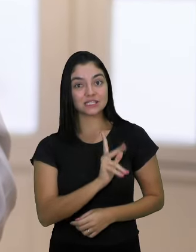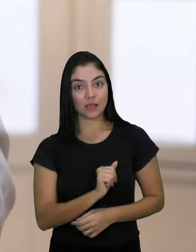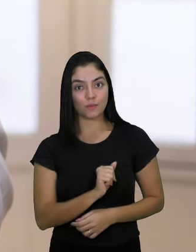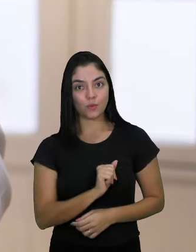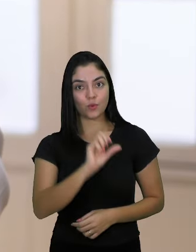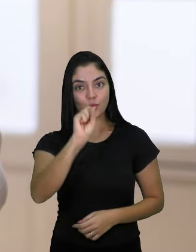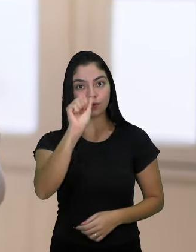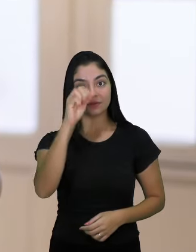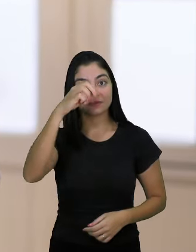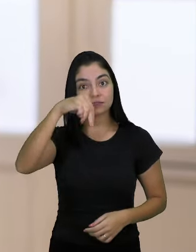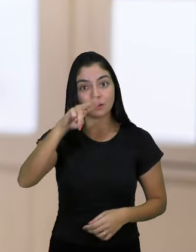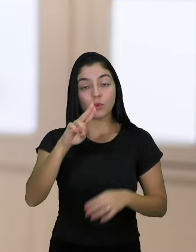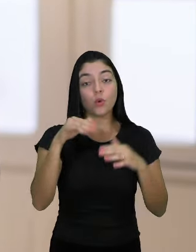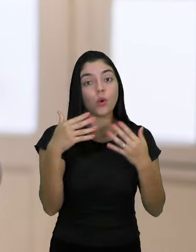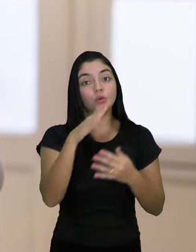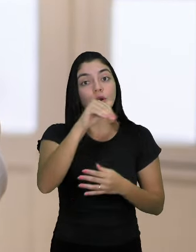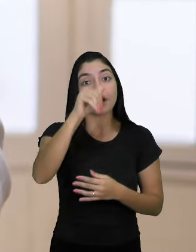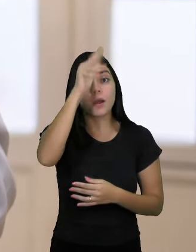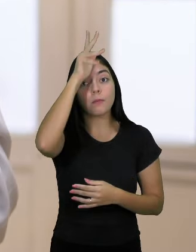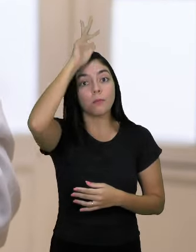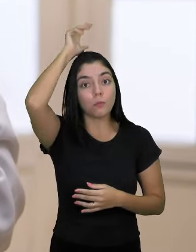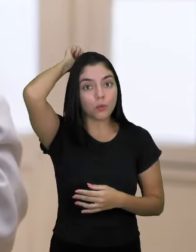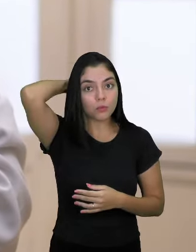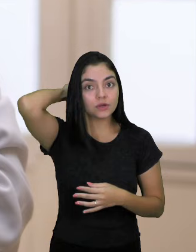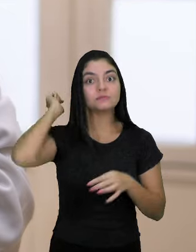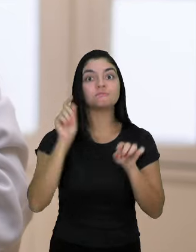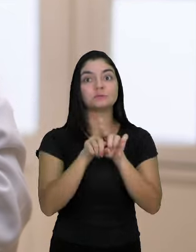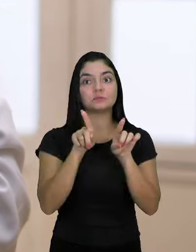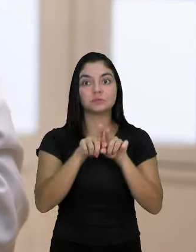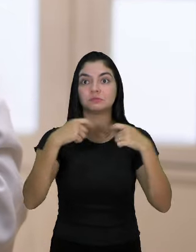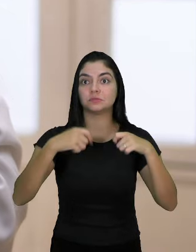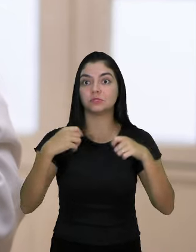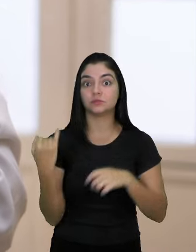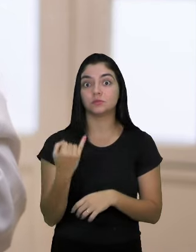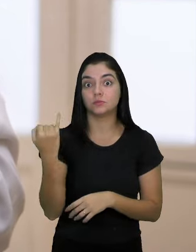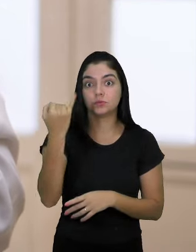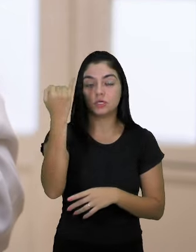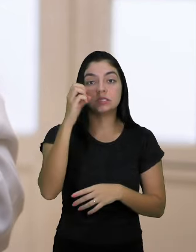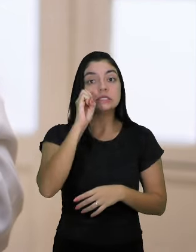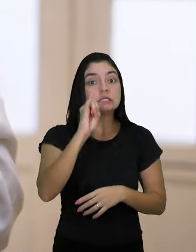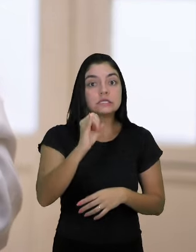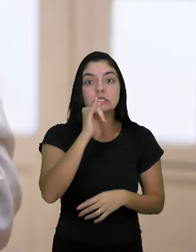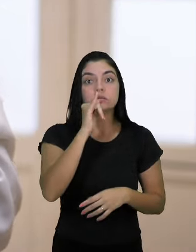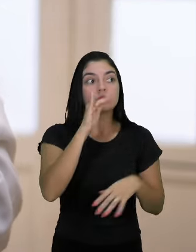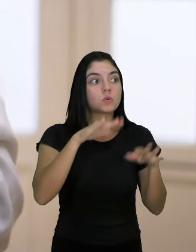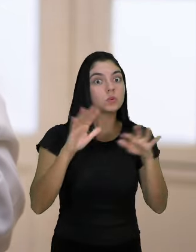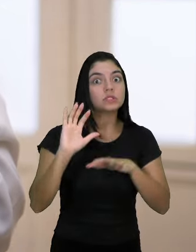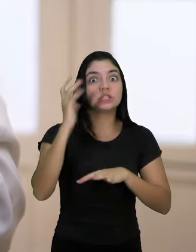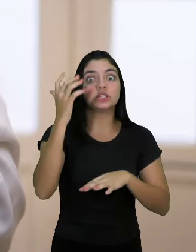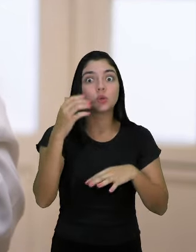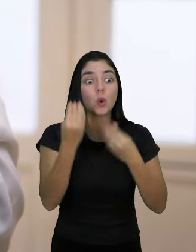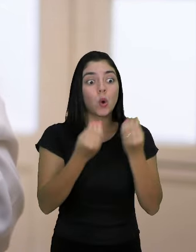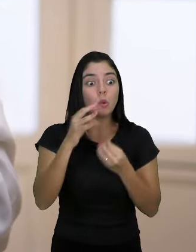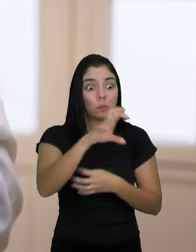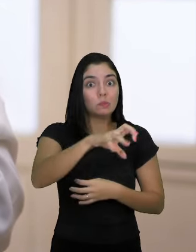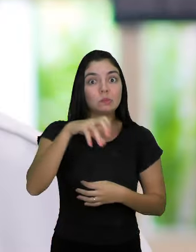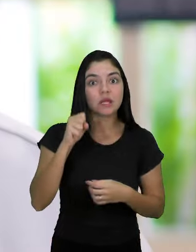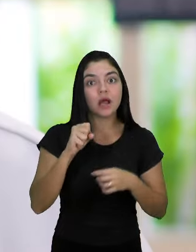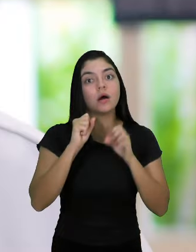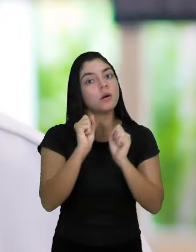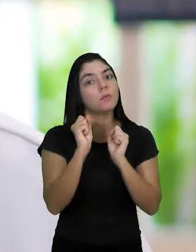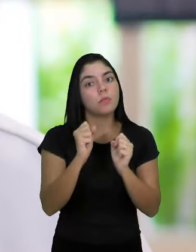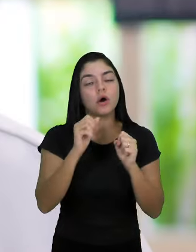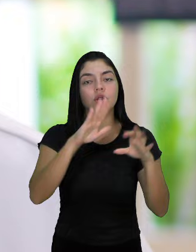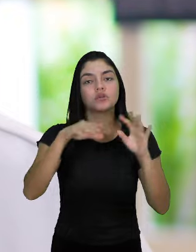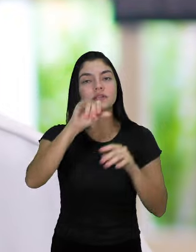vítima estiver consciente, é importante interromper o processo de afogamento. Se não estiver boia disponível, podemos improvisar com